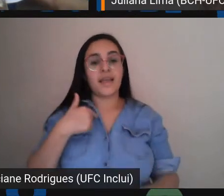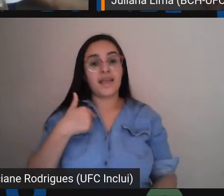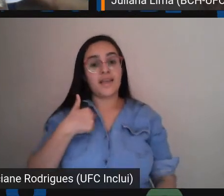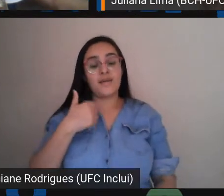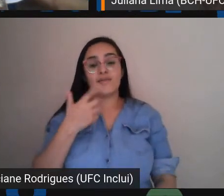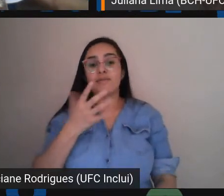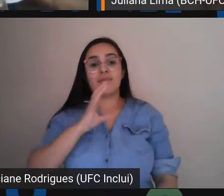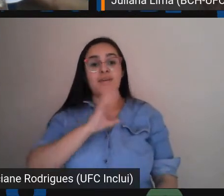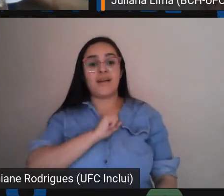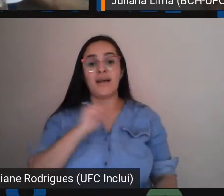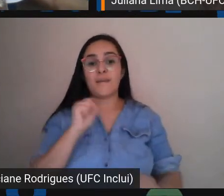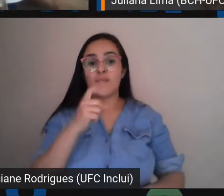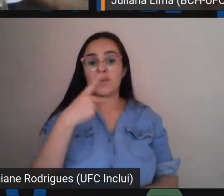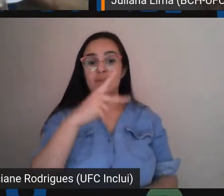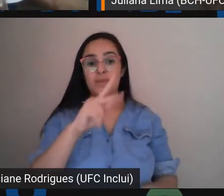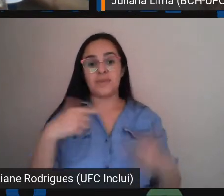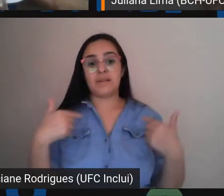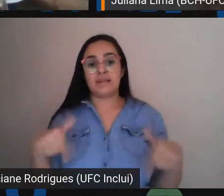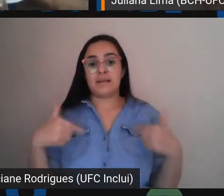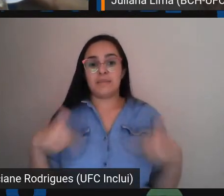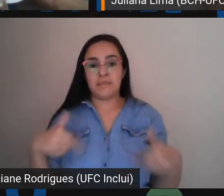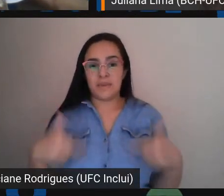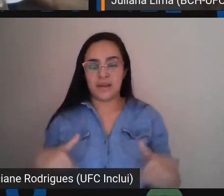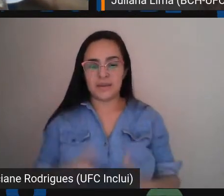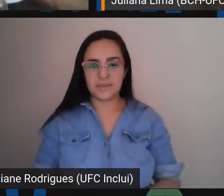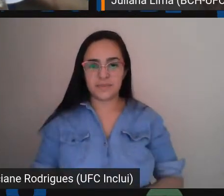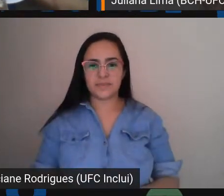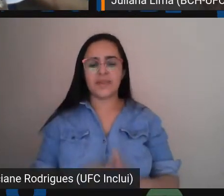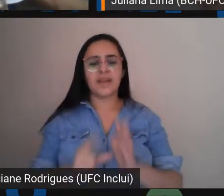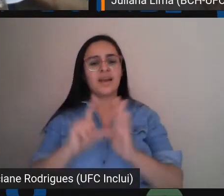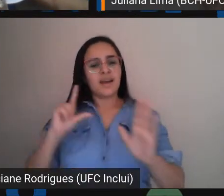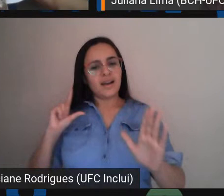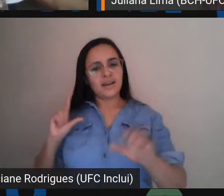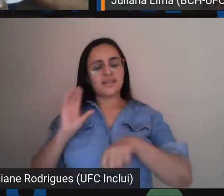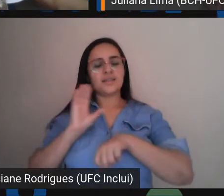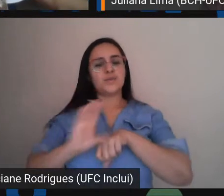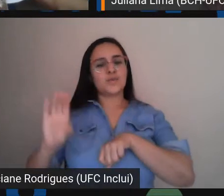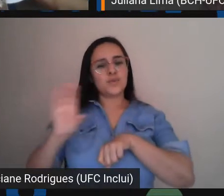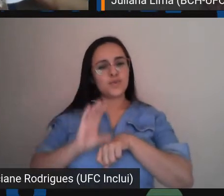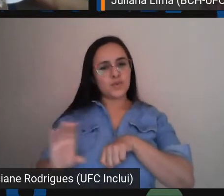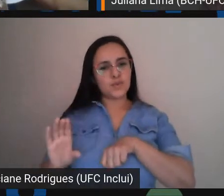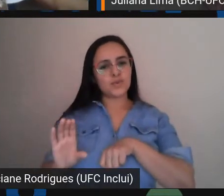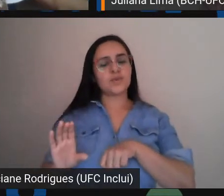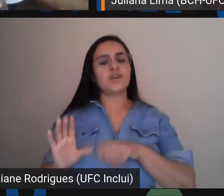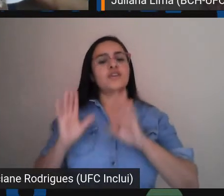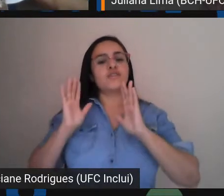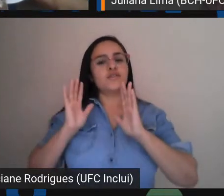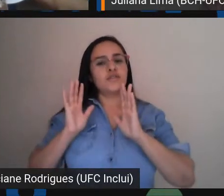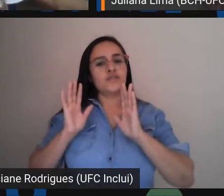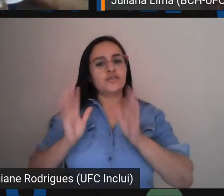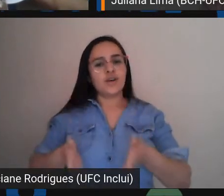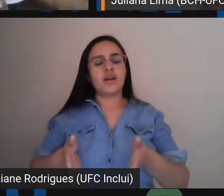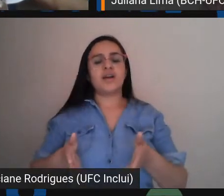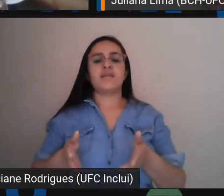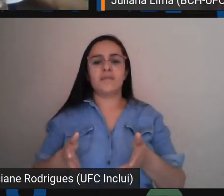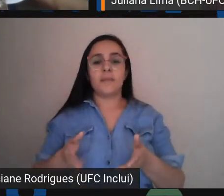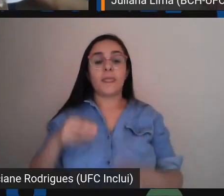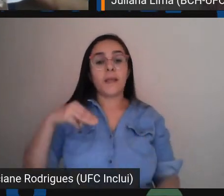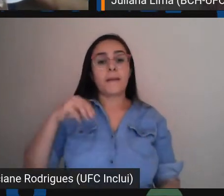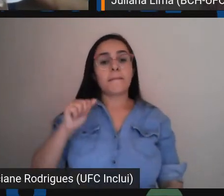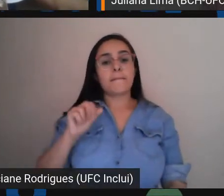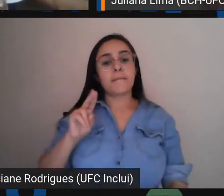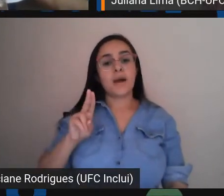trabalho, até antes mesmo de fazer o curso, porque nós já convidamos uma vez para a Semana de Metodologia o professor Maurício